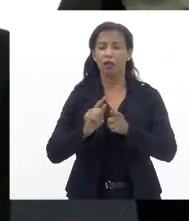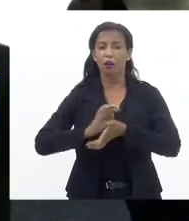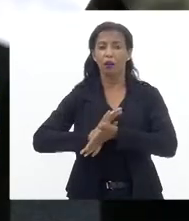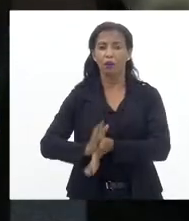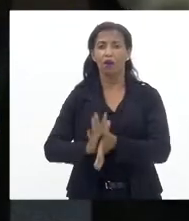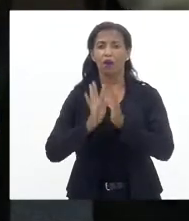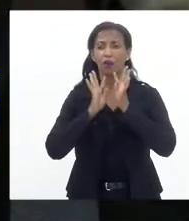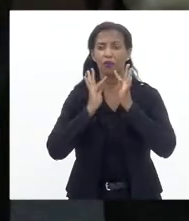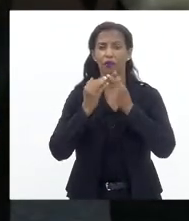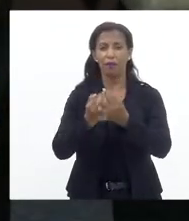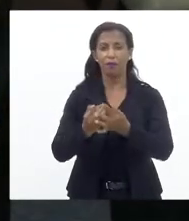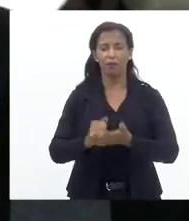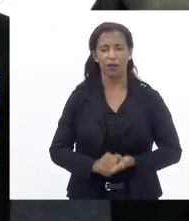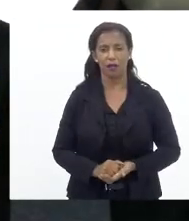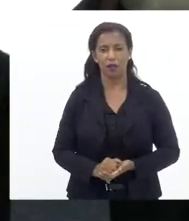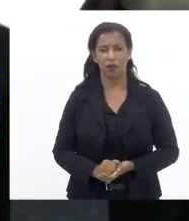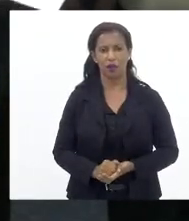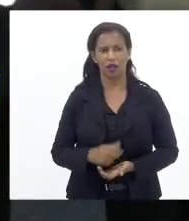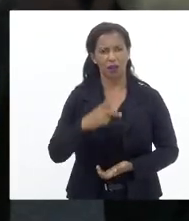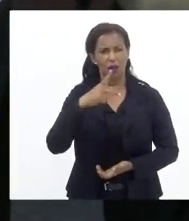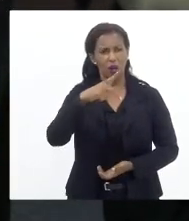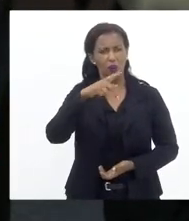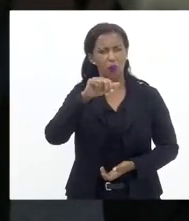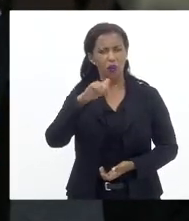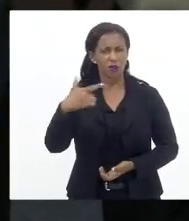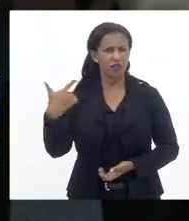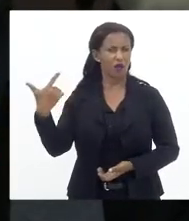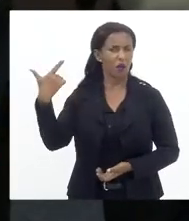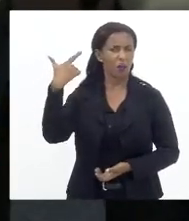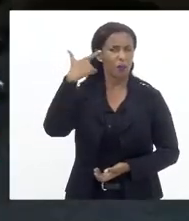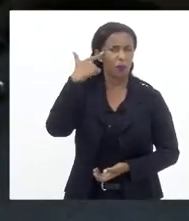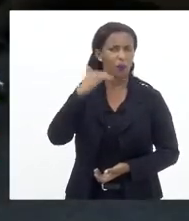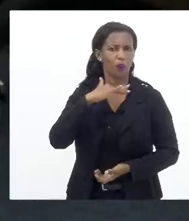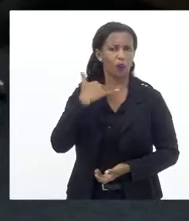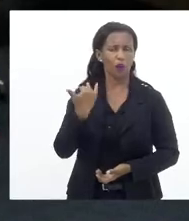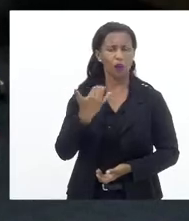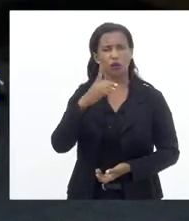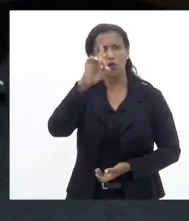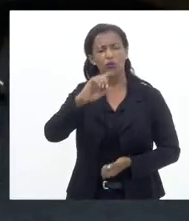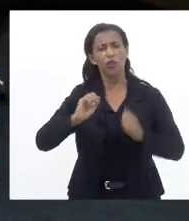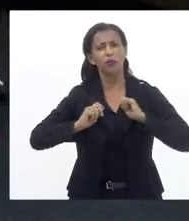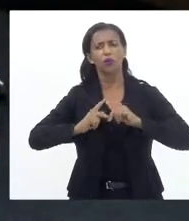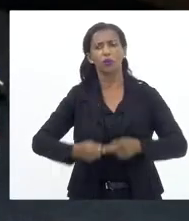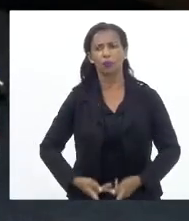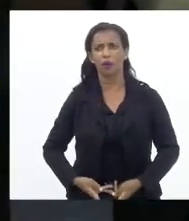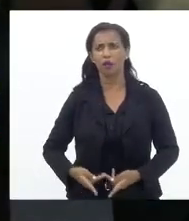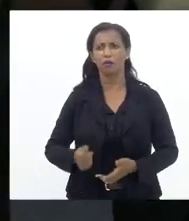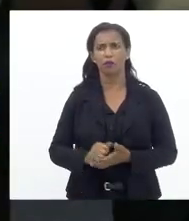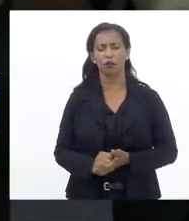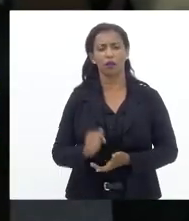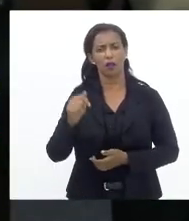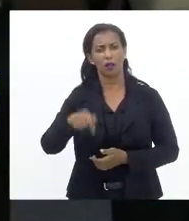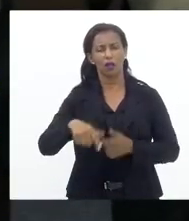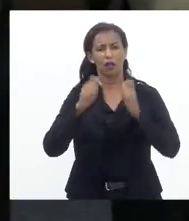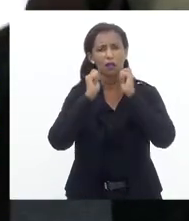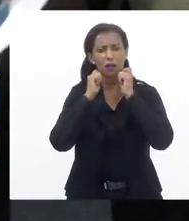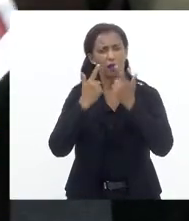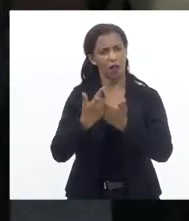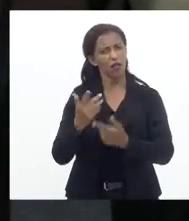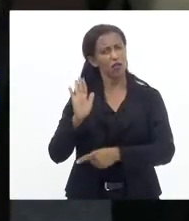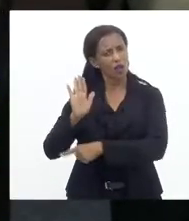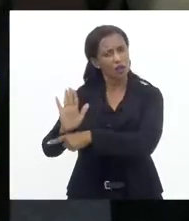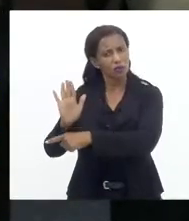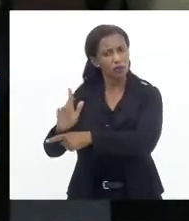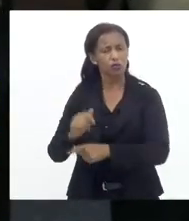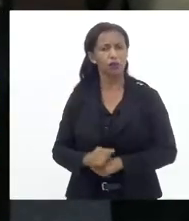Presidente policial é ripado uma Peça aqui com a comissão de há um ano e da nossa casa deu